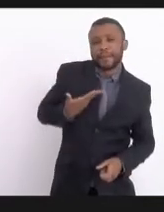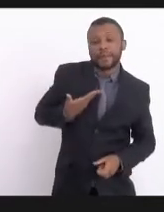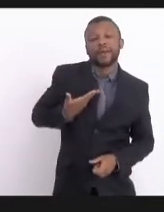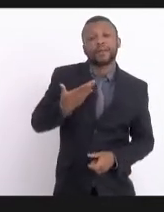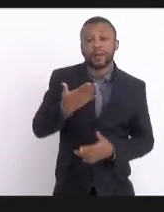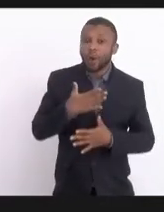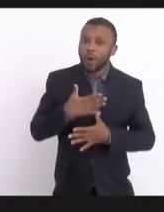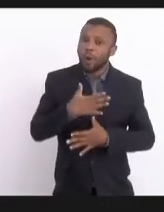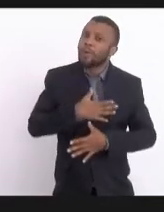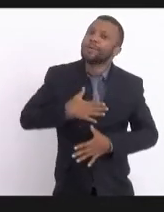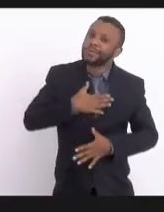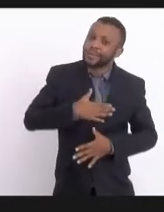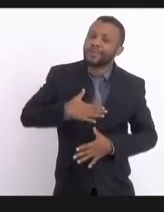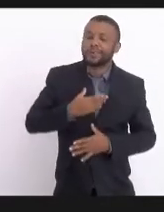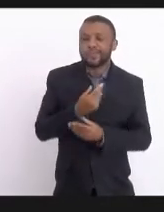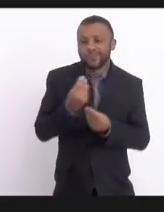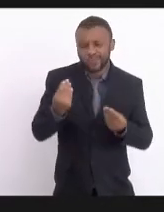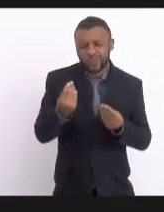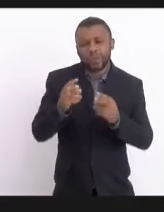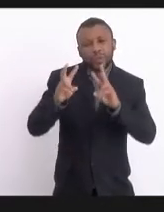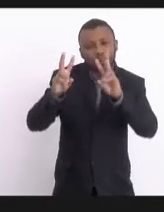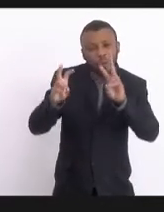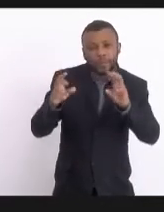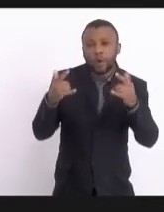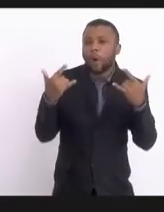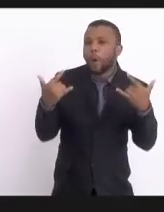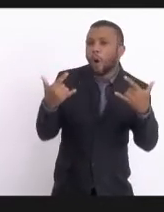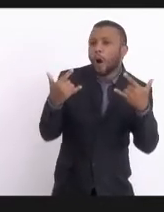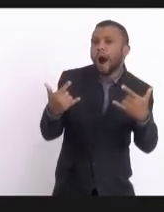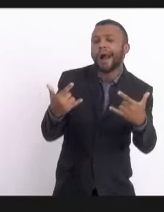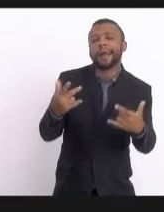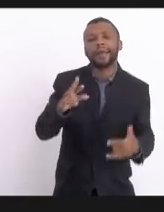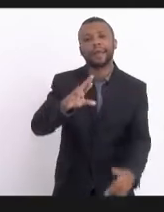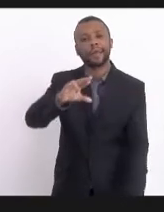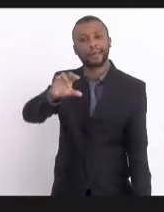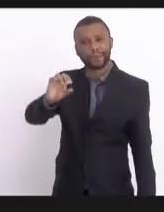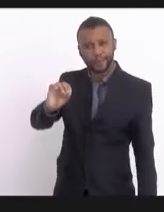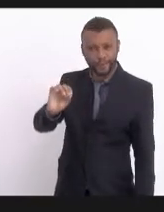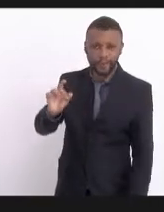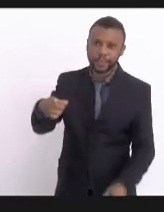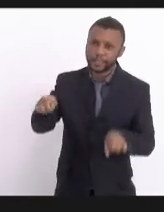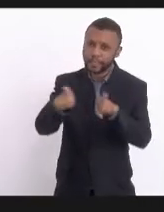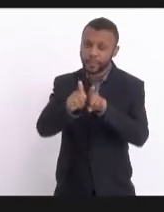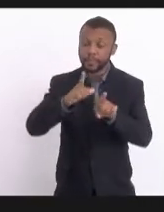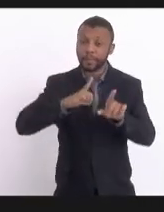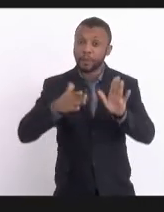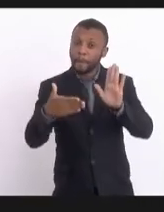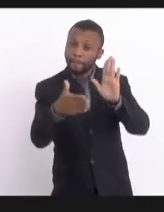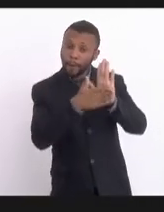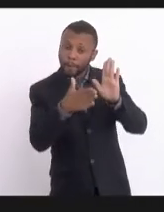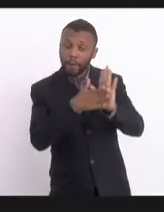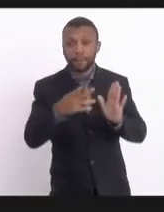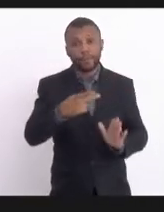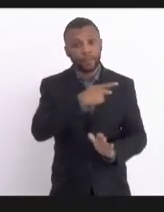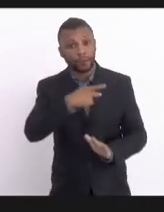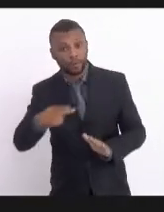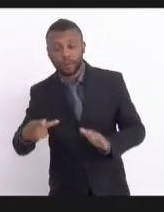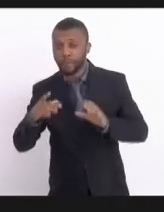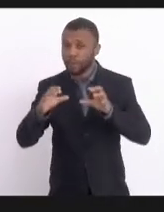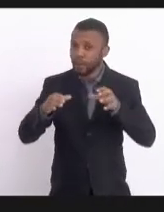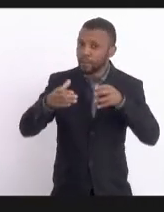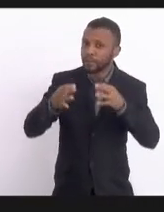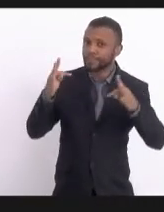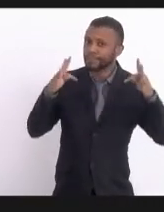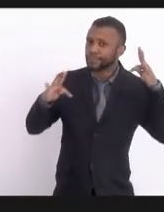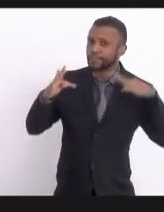devido ao assunto seu Rock in Rio, dar um parecer, e também por ele ter sido proposto pela presidente da Comissão de Turismo, para a